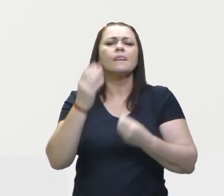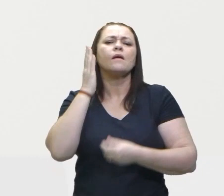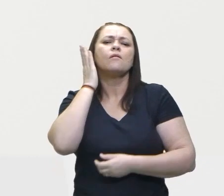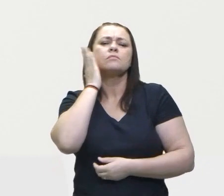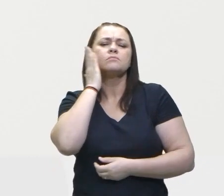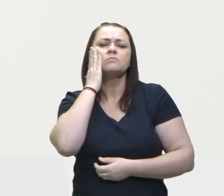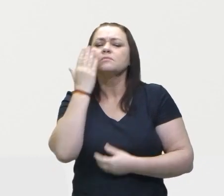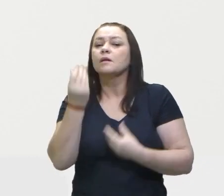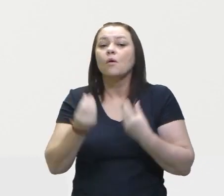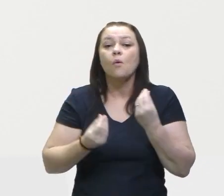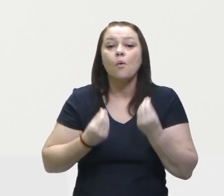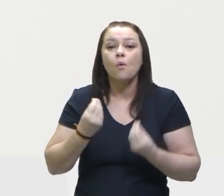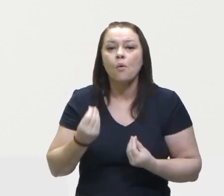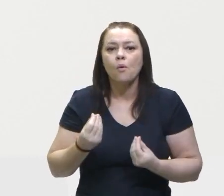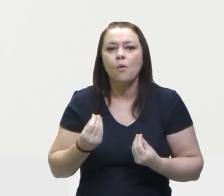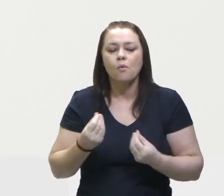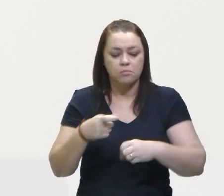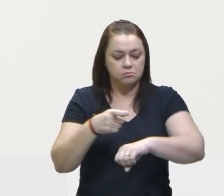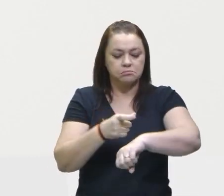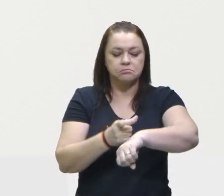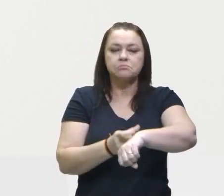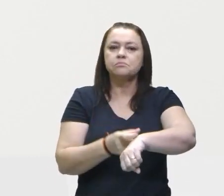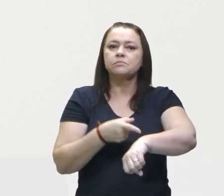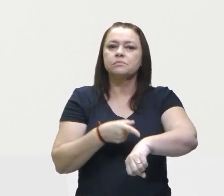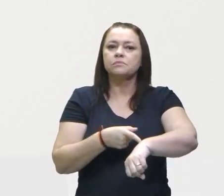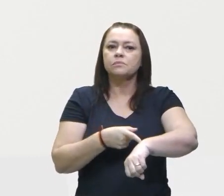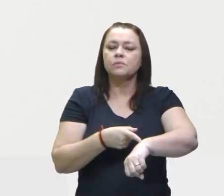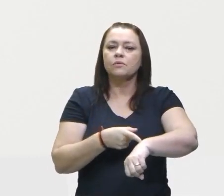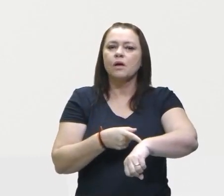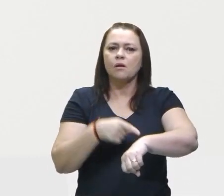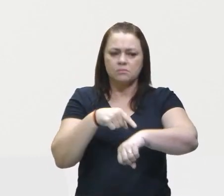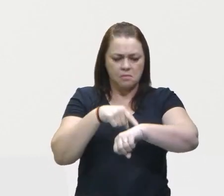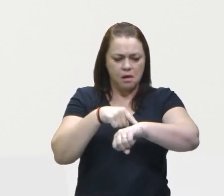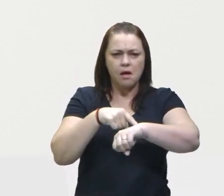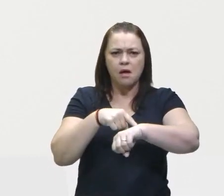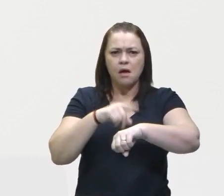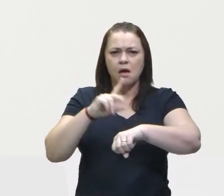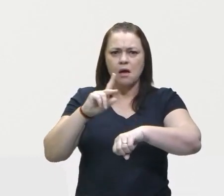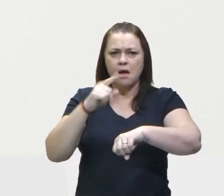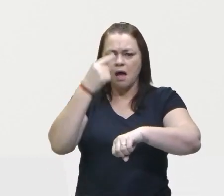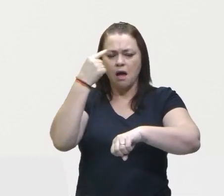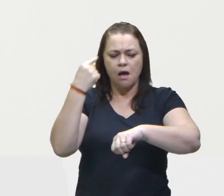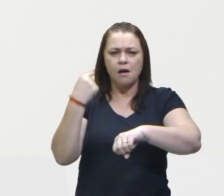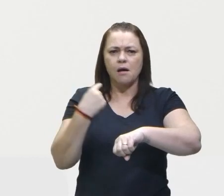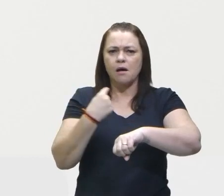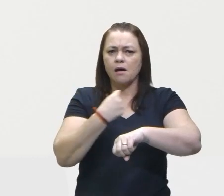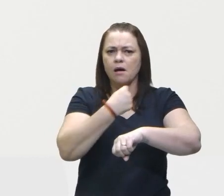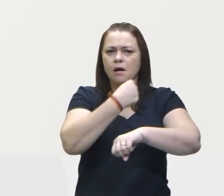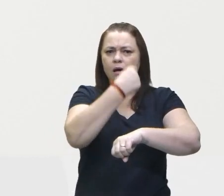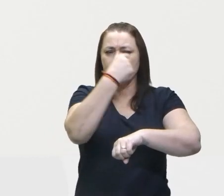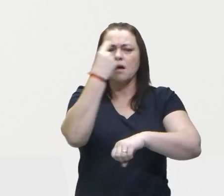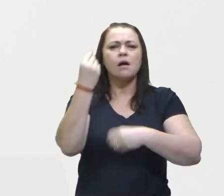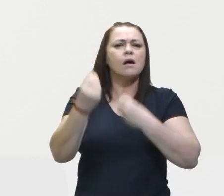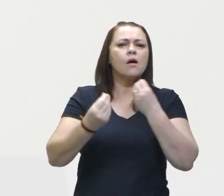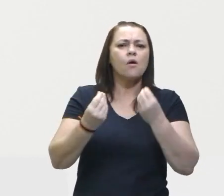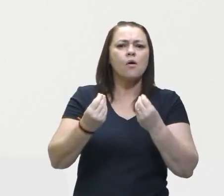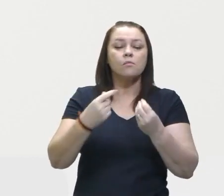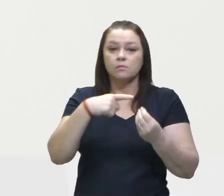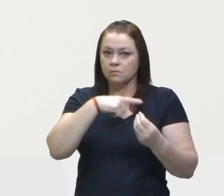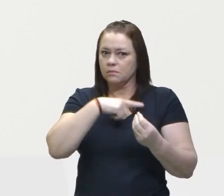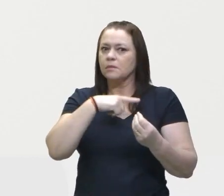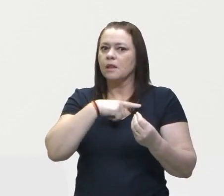entender quando o relógio, né, marca a hora? Mas ele também tem a